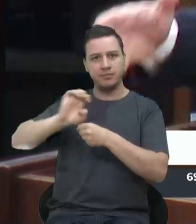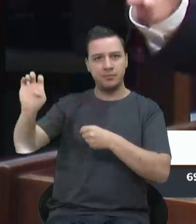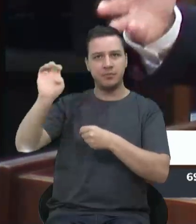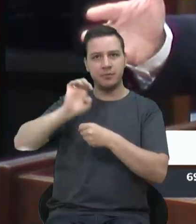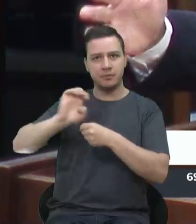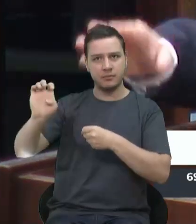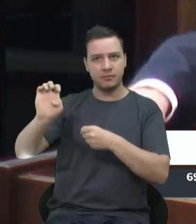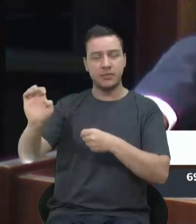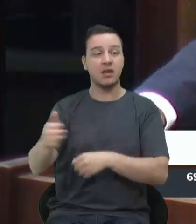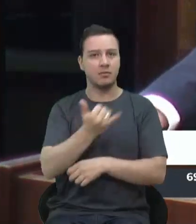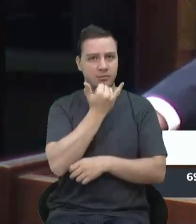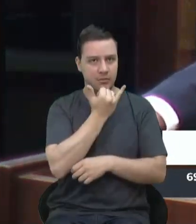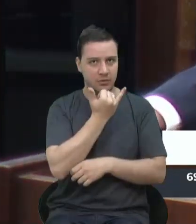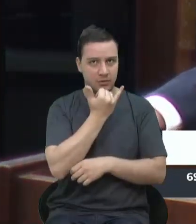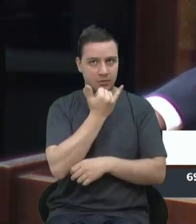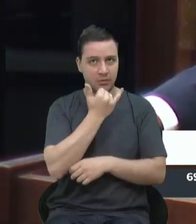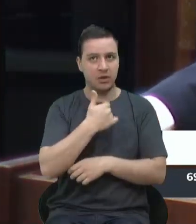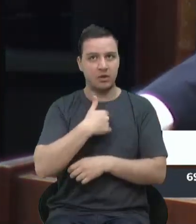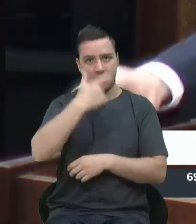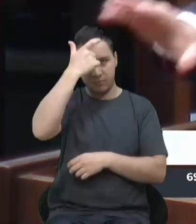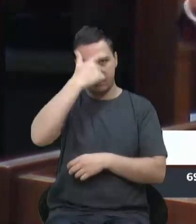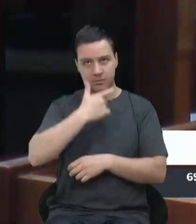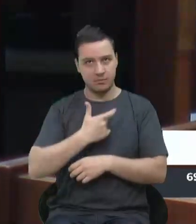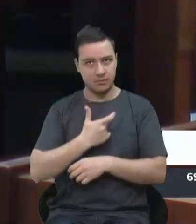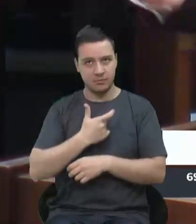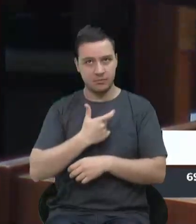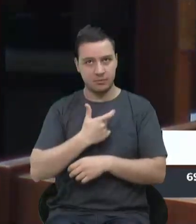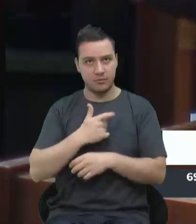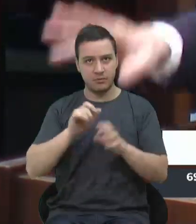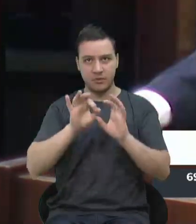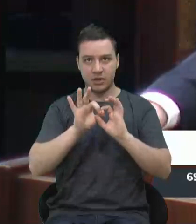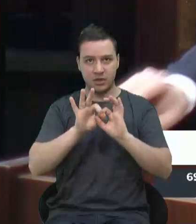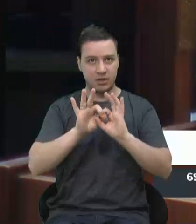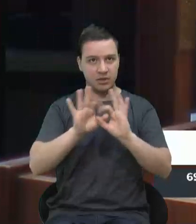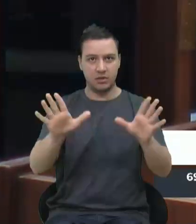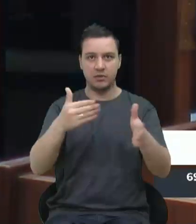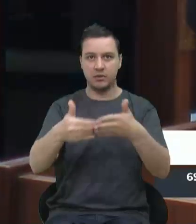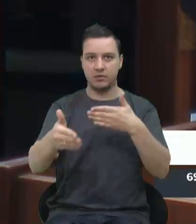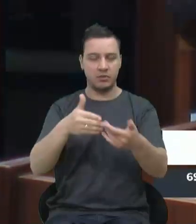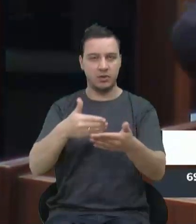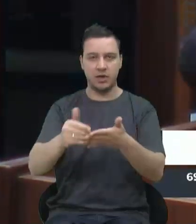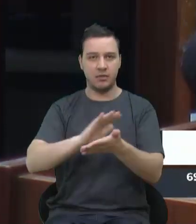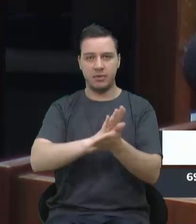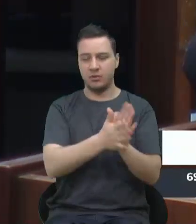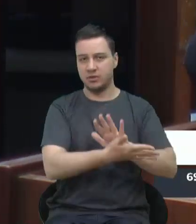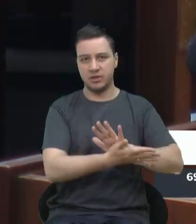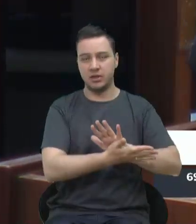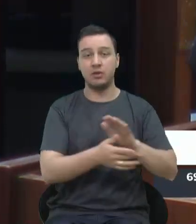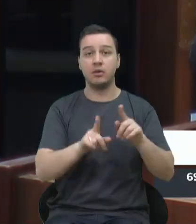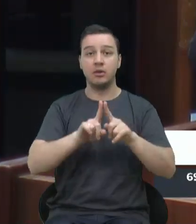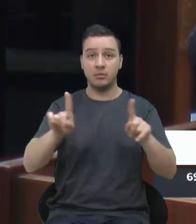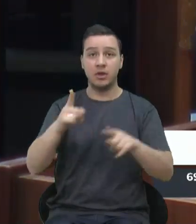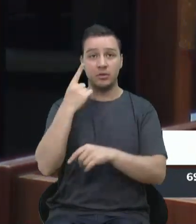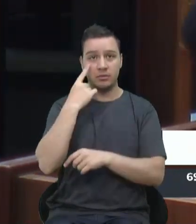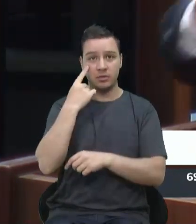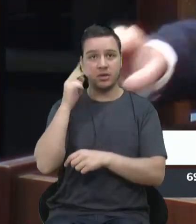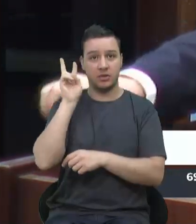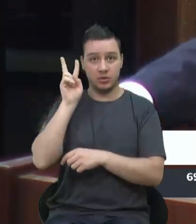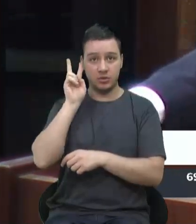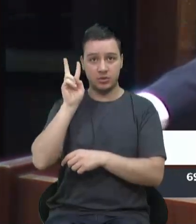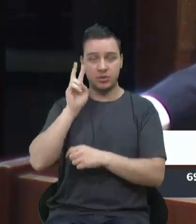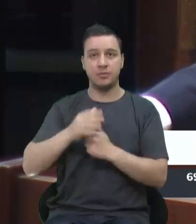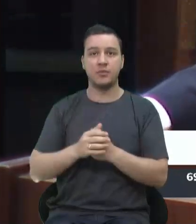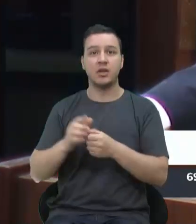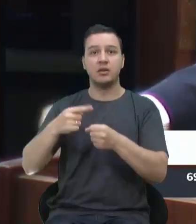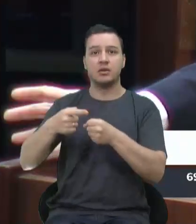Cidade, perdoe-me, eu sou um sujeito absolutamente livre de qualquer preconceito, mas eu estou reproduzindo um dado histórico.